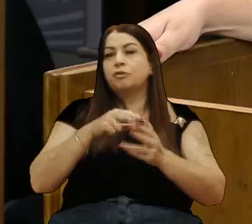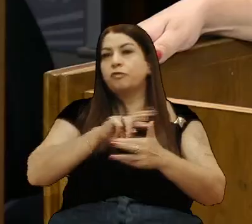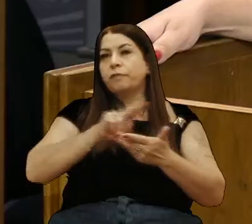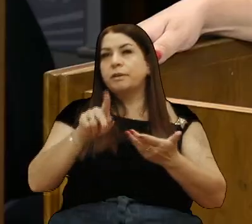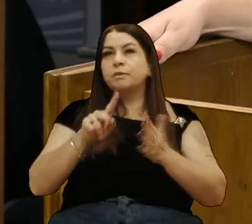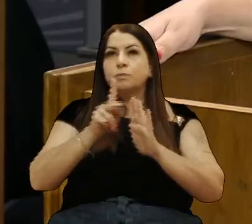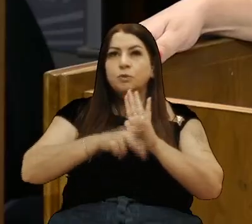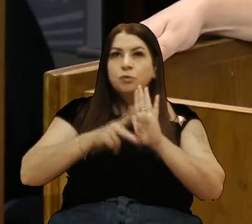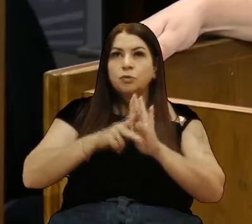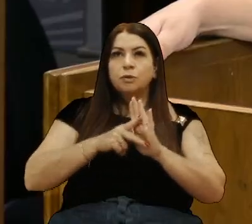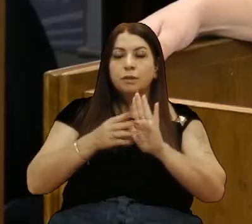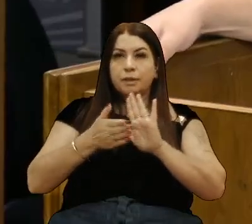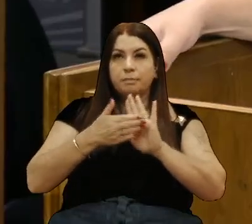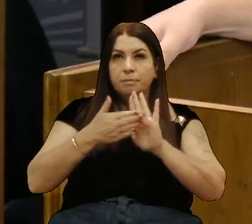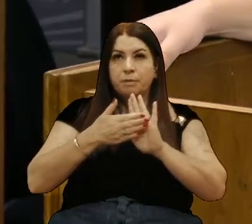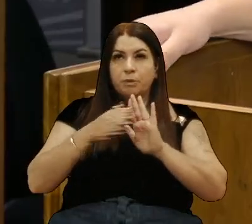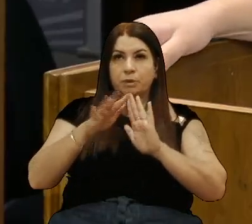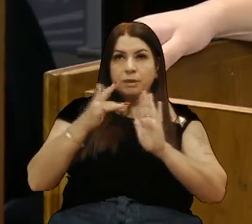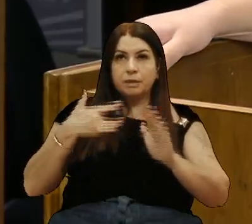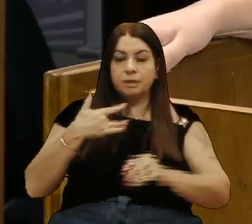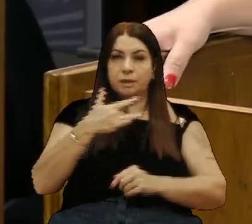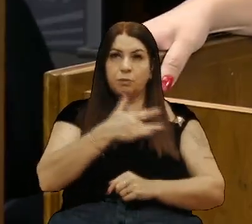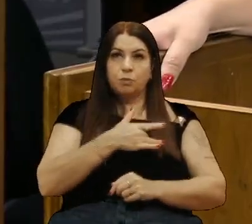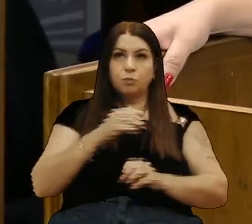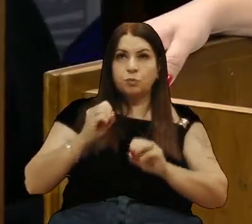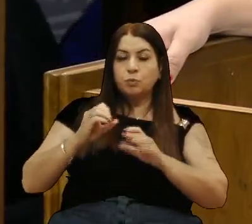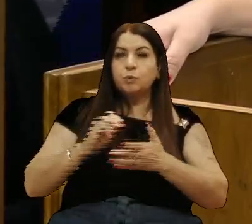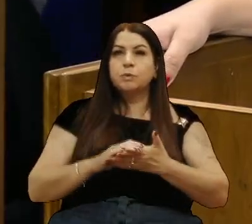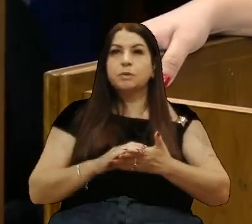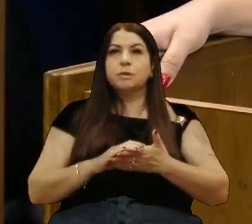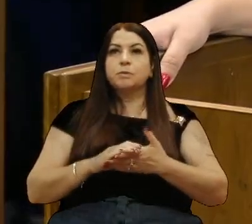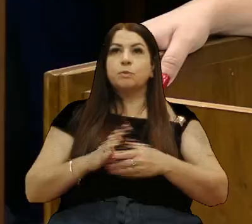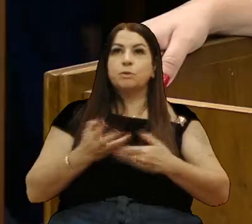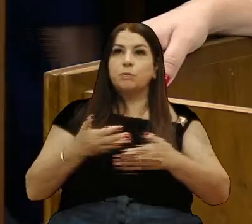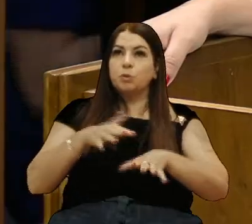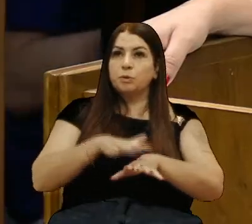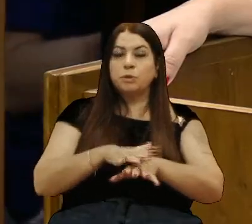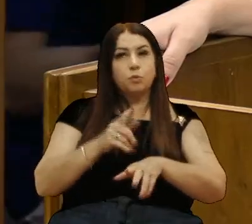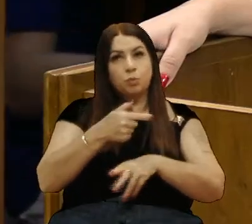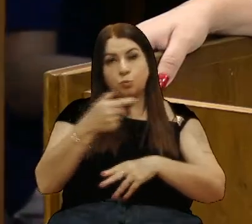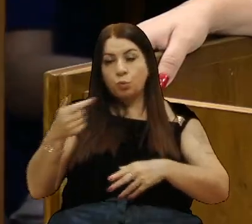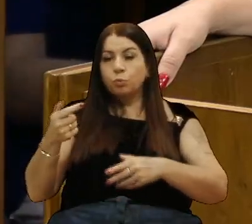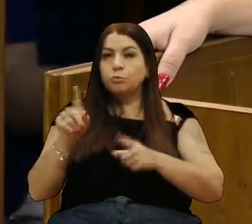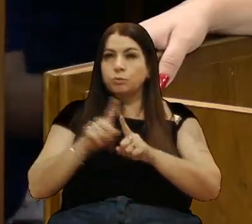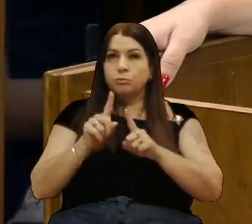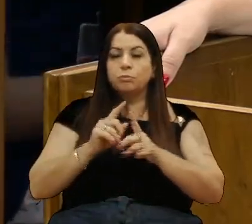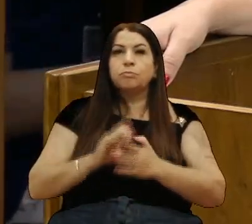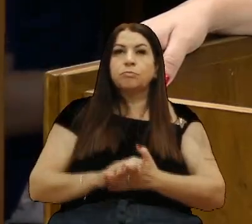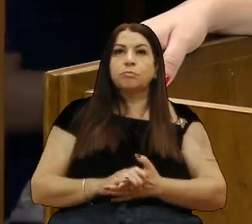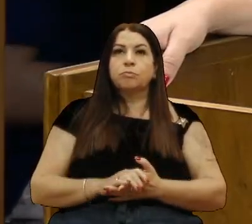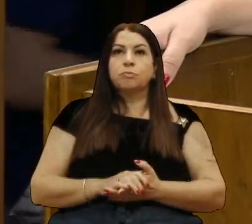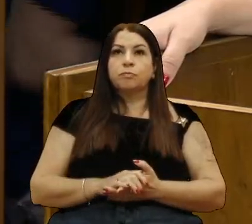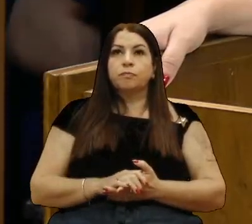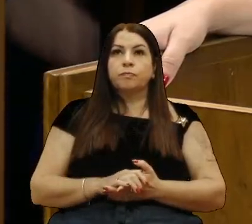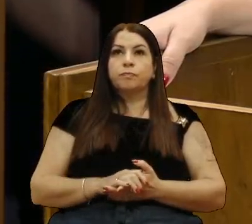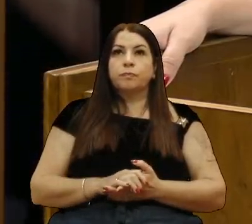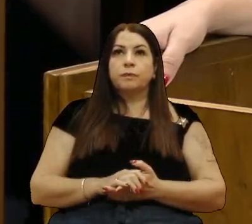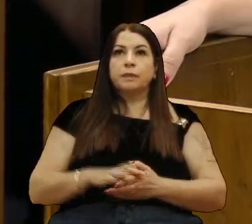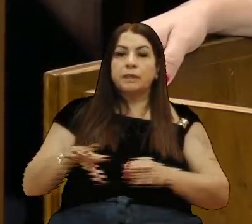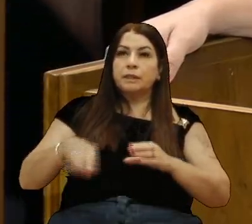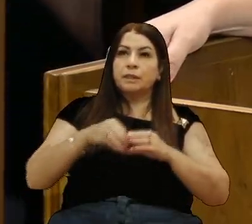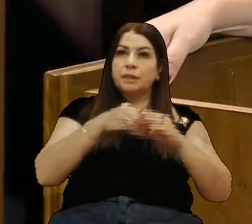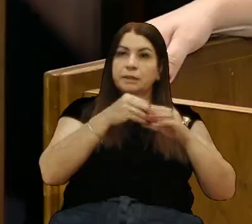em pautas da saúde, da educação e da inclusão e outros, né, que foram entrando nas